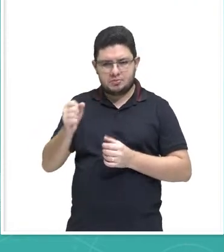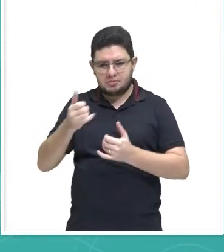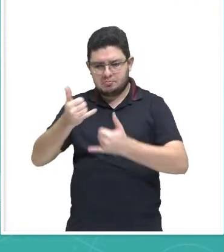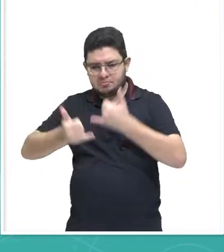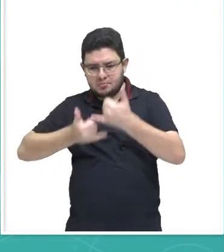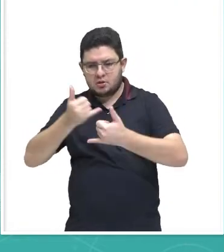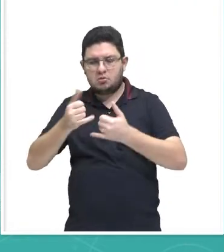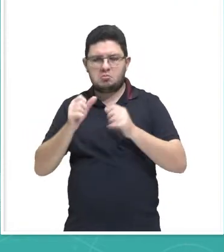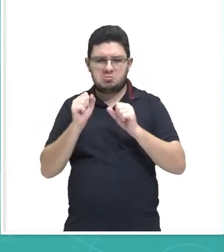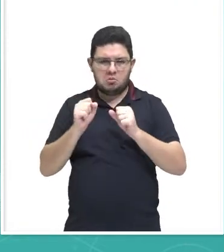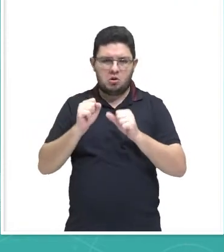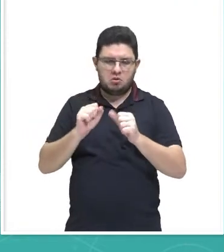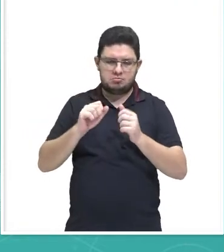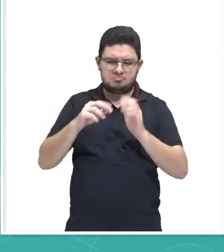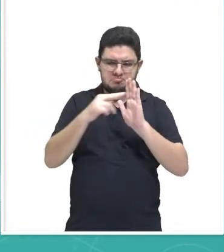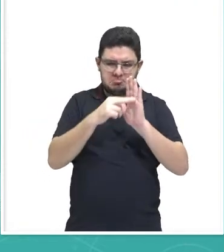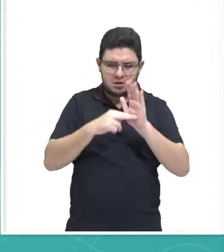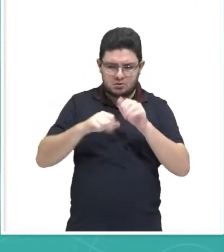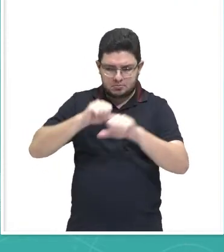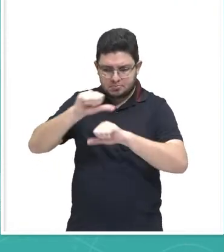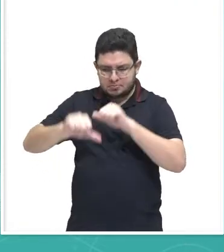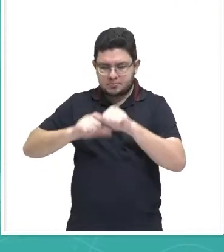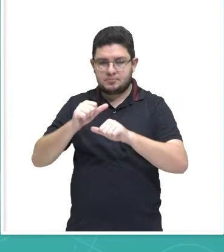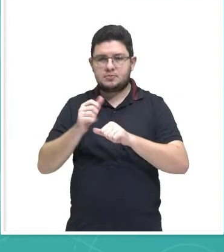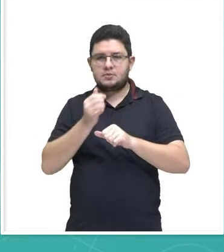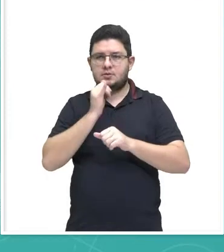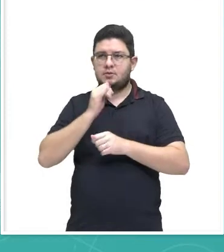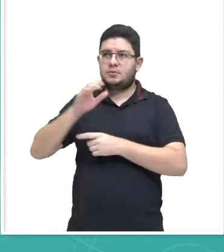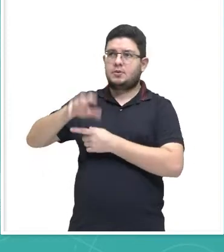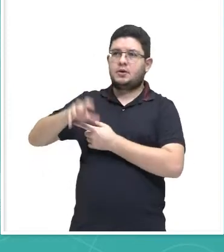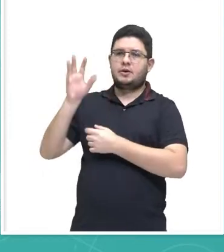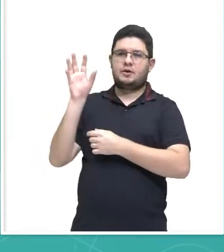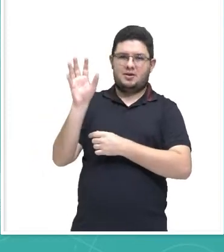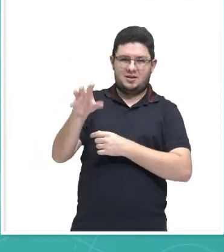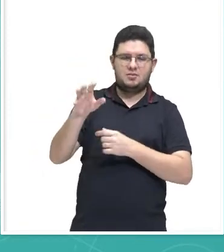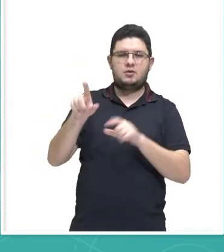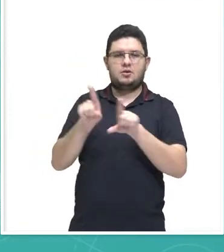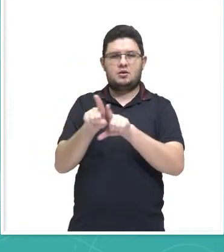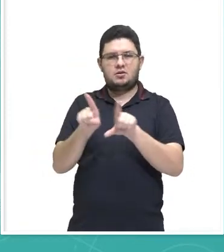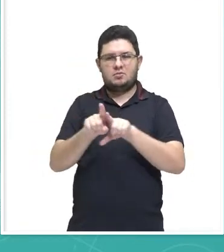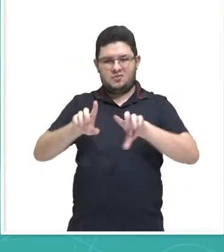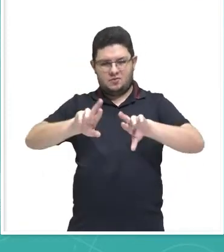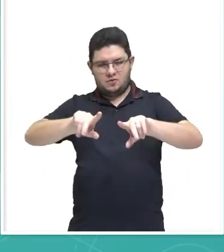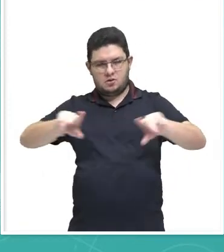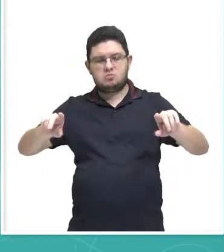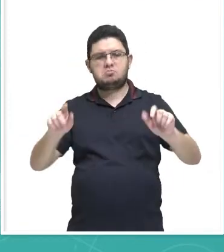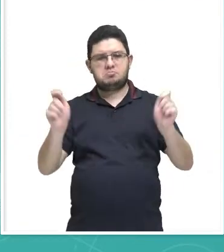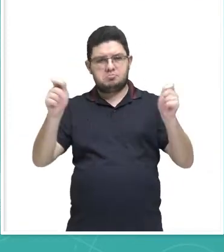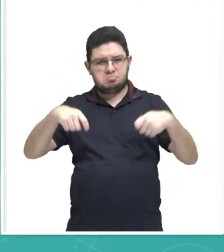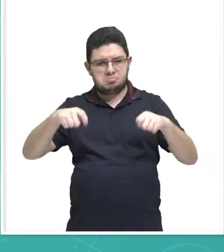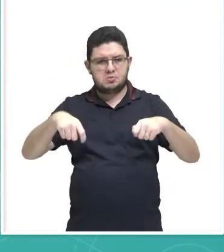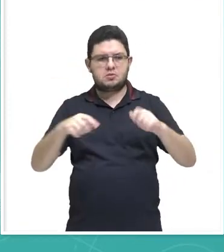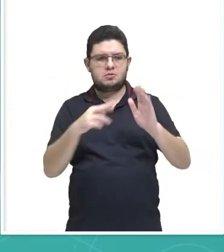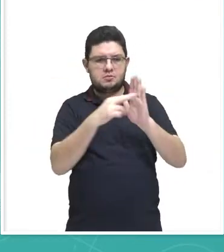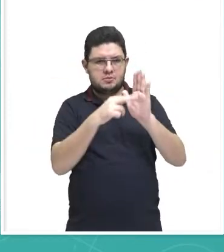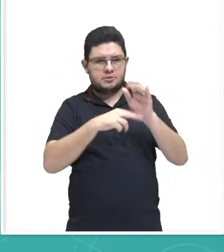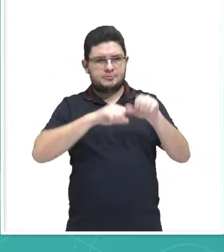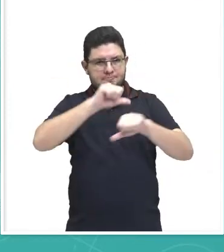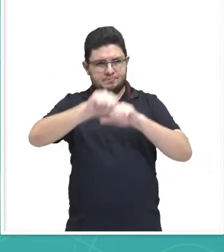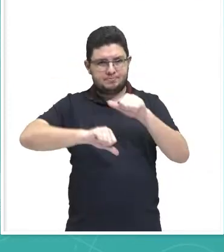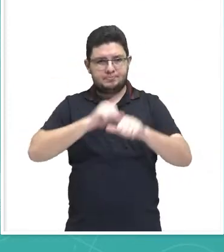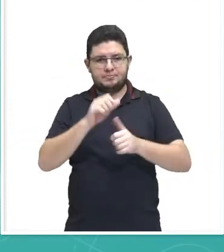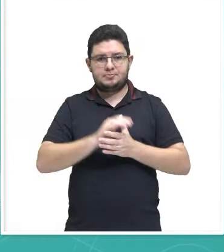uma modificação. Uma delas é o quê? A queimada, a barra-bandeira, todas elas a gente consegue o quê?